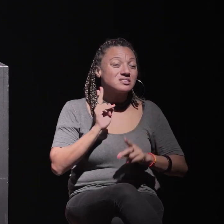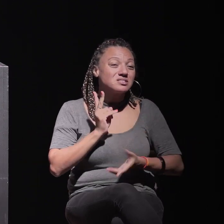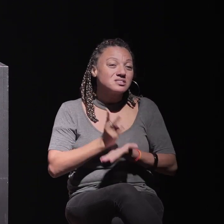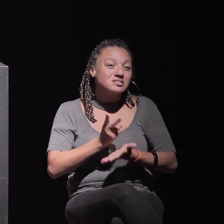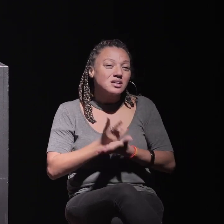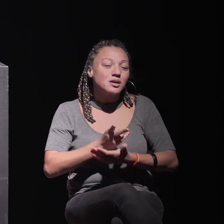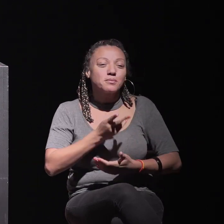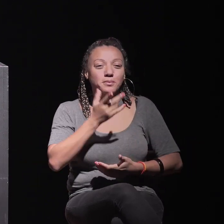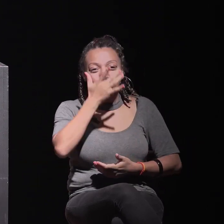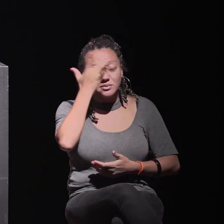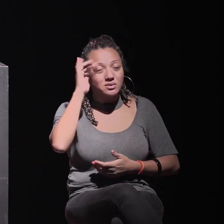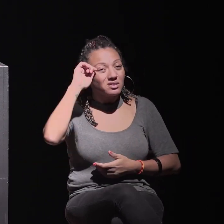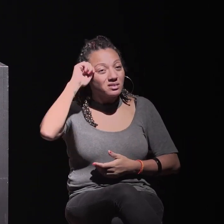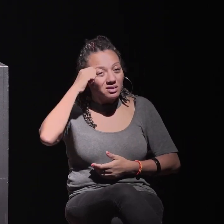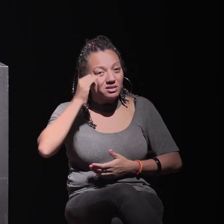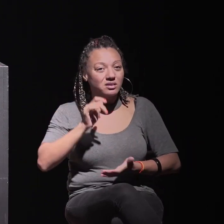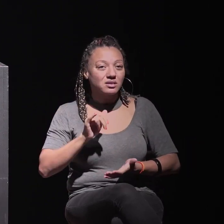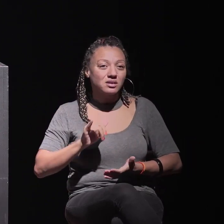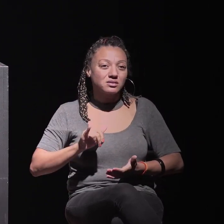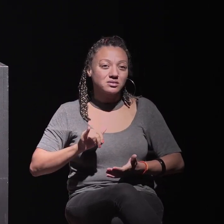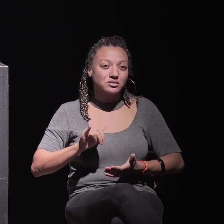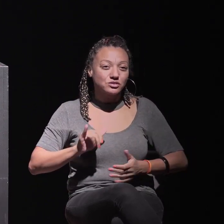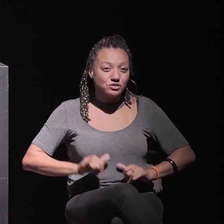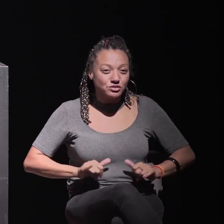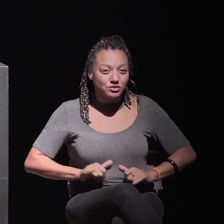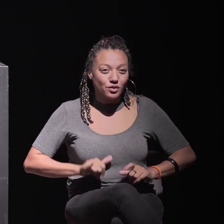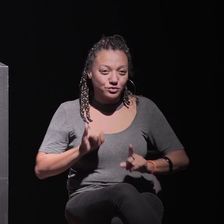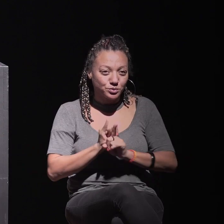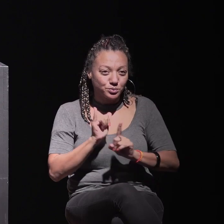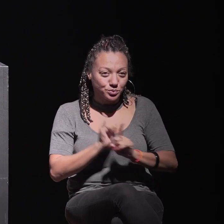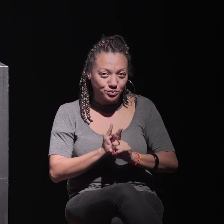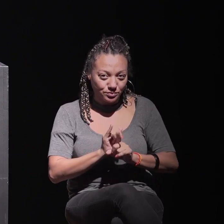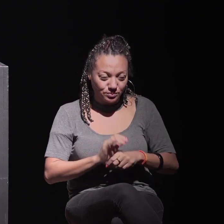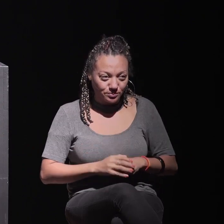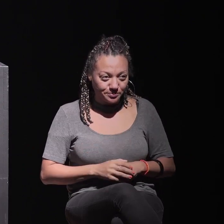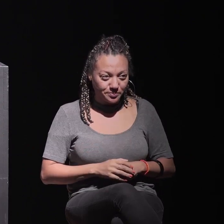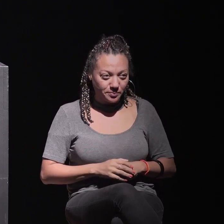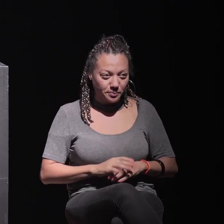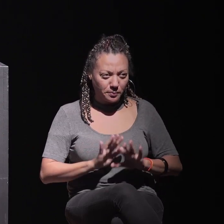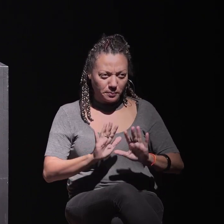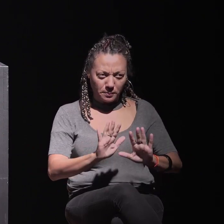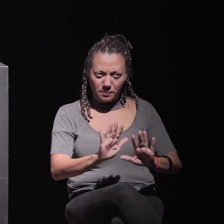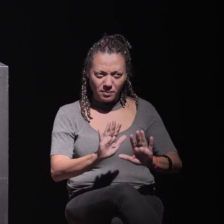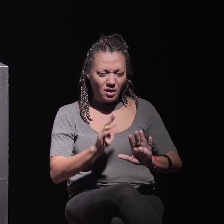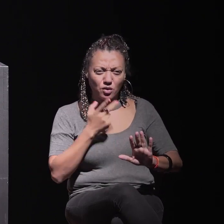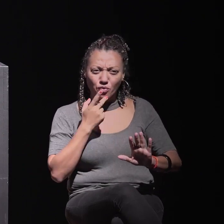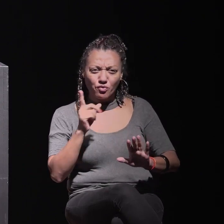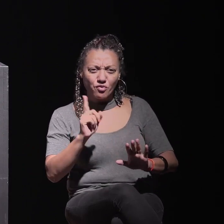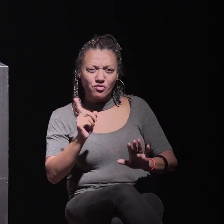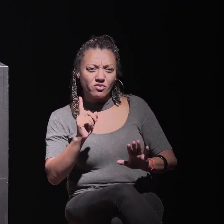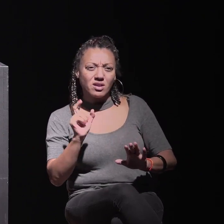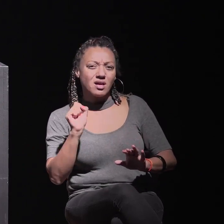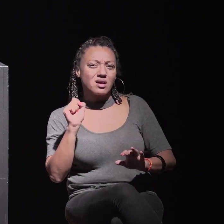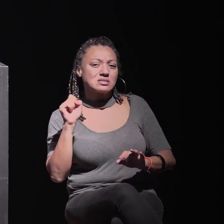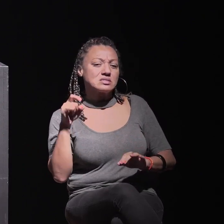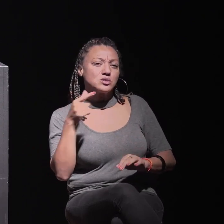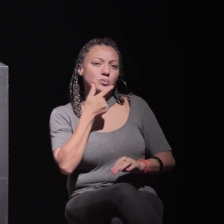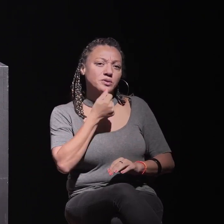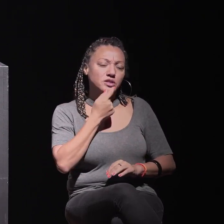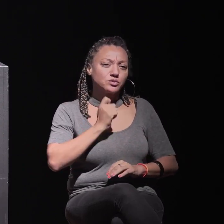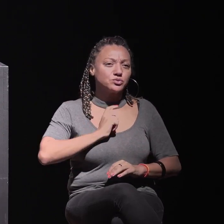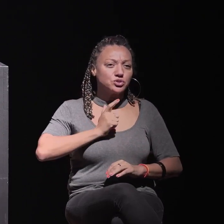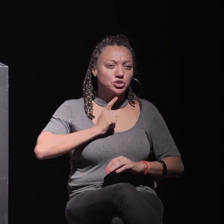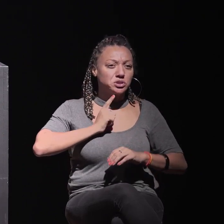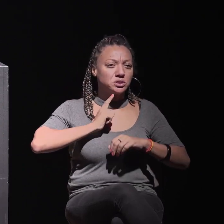pensar sobre este caso em específico e tentar? Eu não vou fazer suposições sobre patologias ou